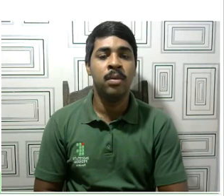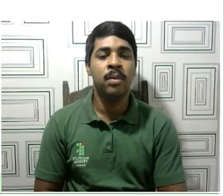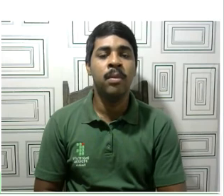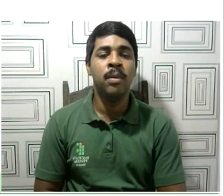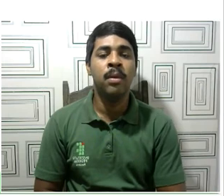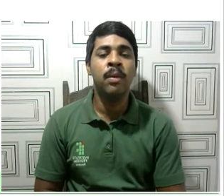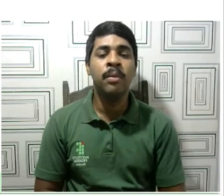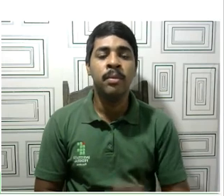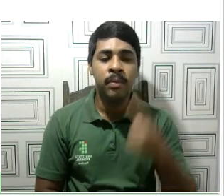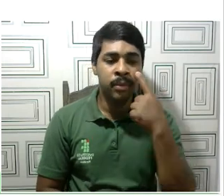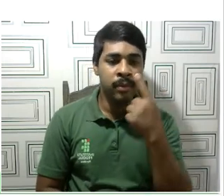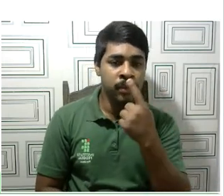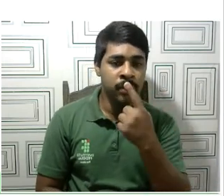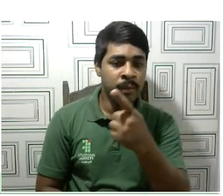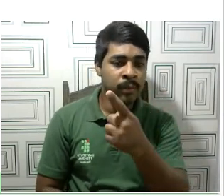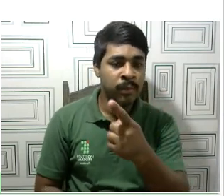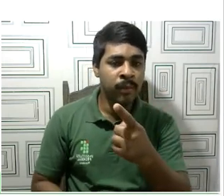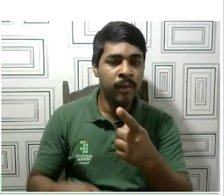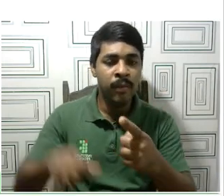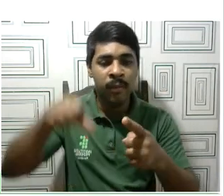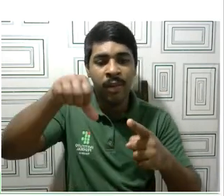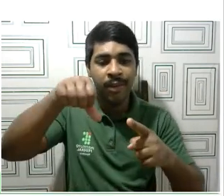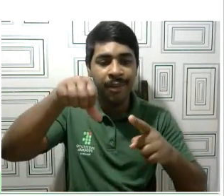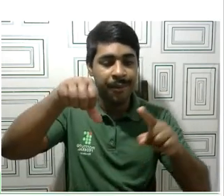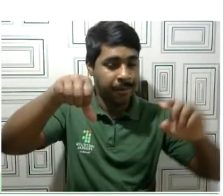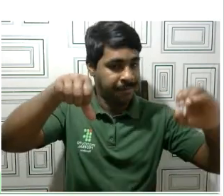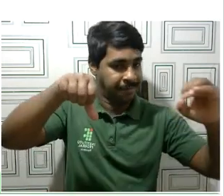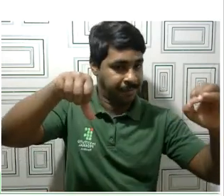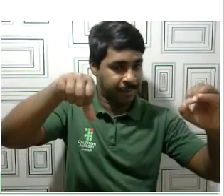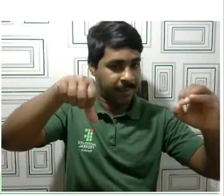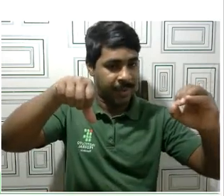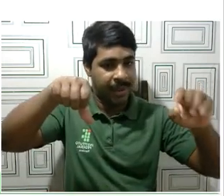7, 8, tá? Então é a mesma coisa.